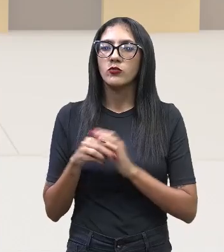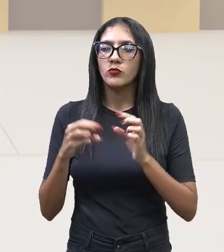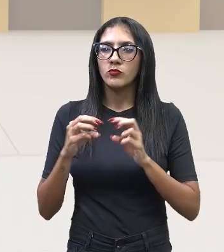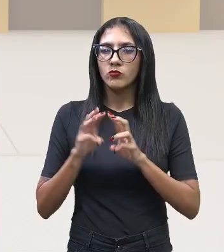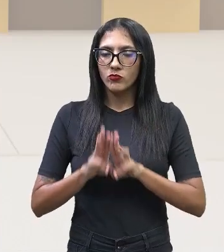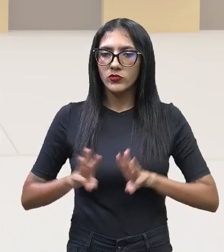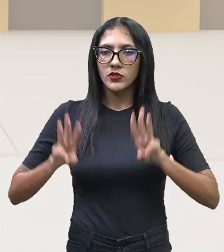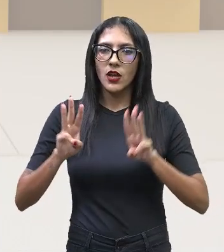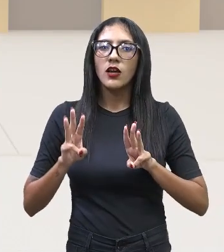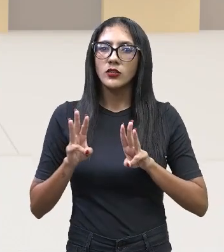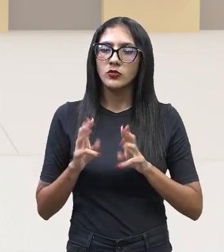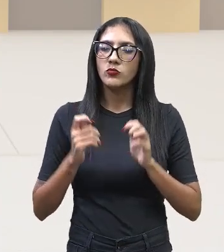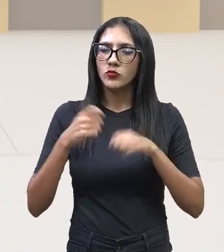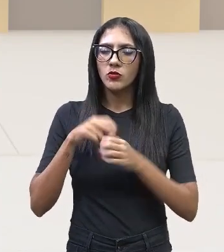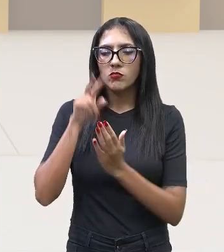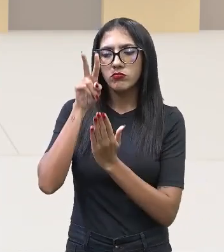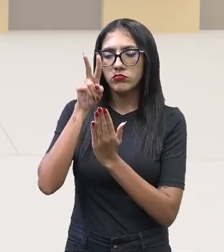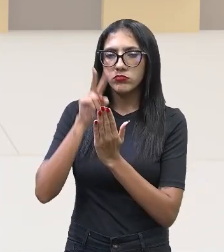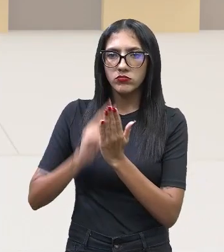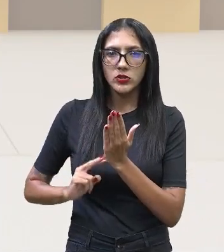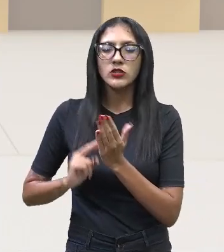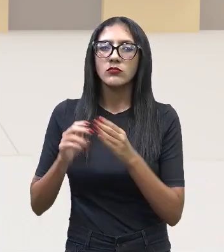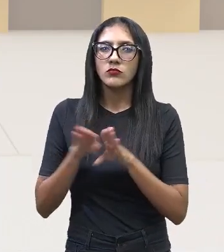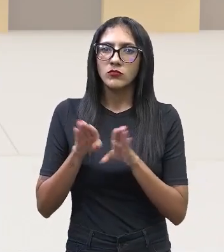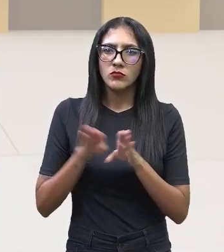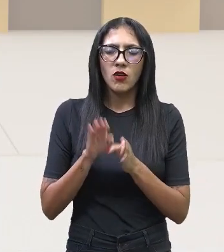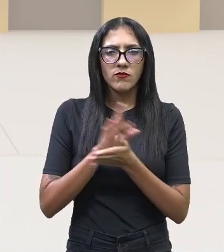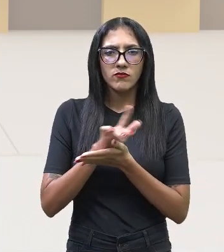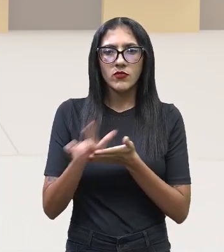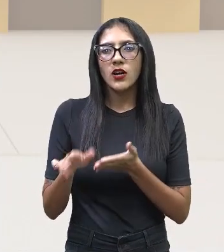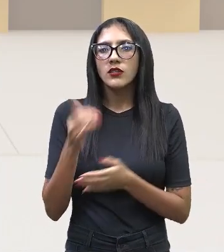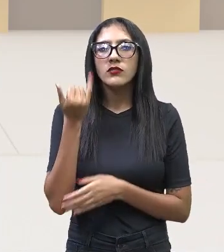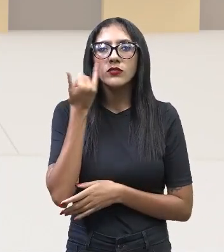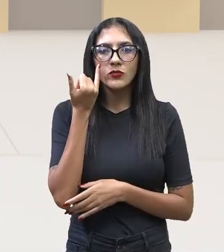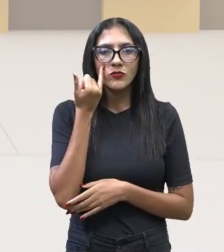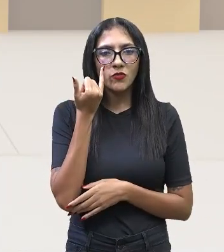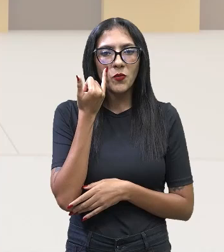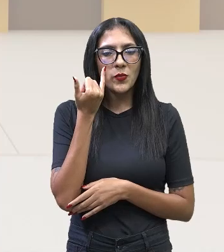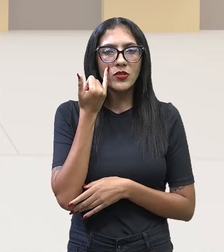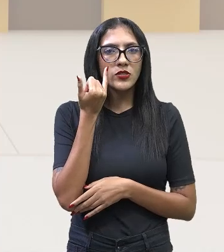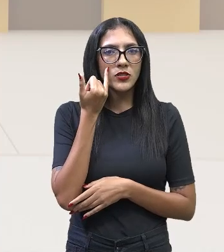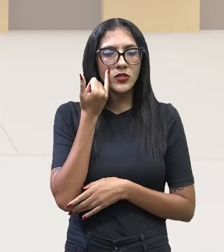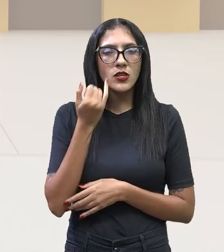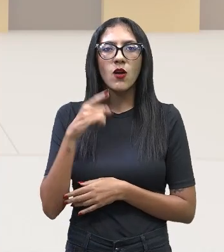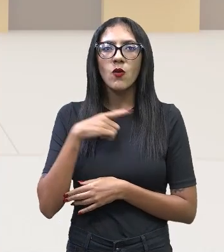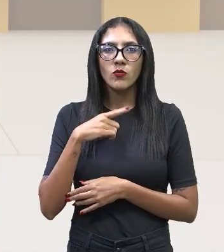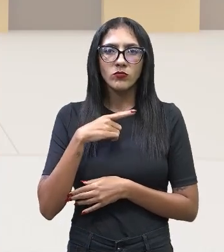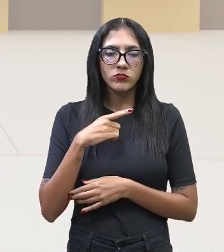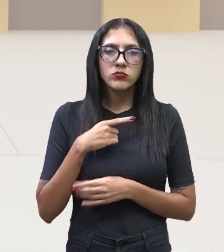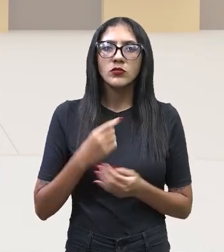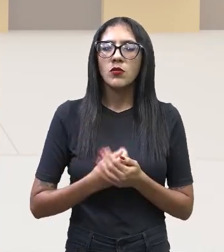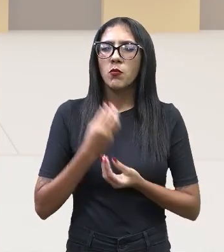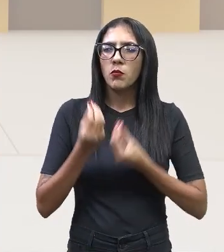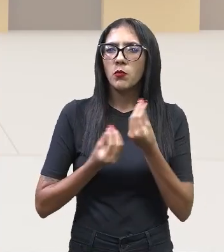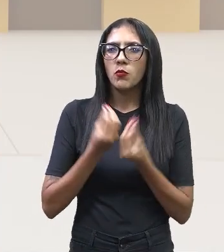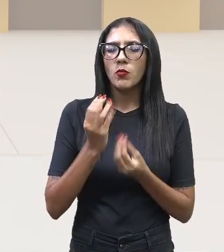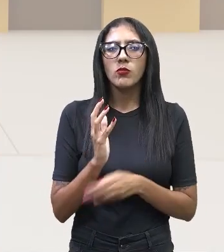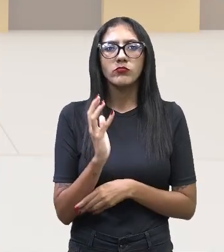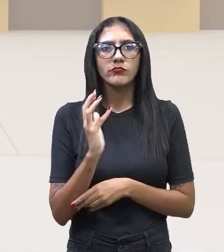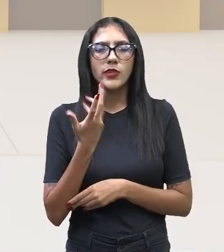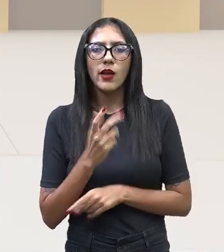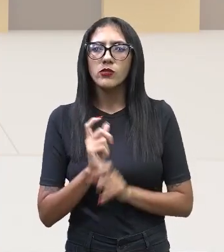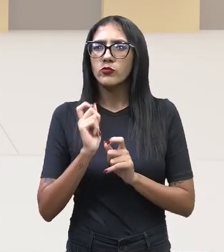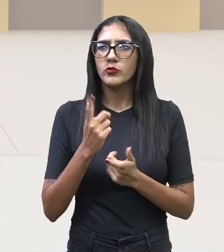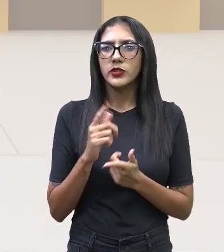onde você pode procurar mais informações aí sobre essa glândula, sobre os sinais e